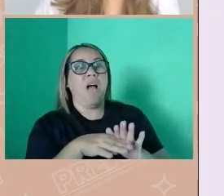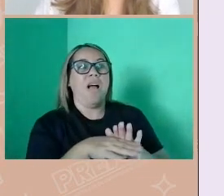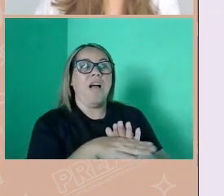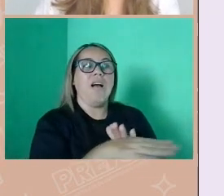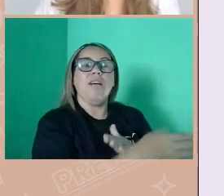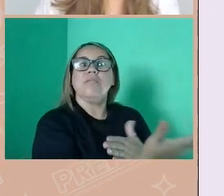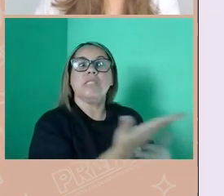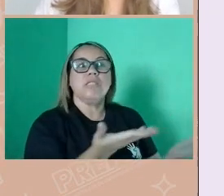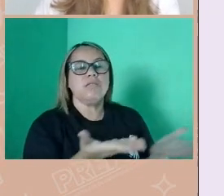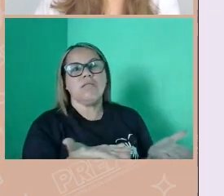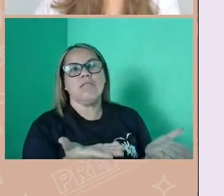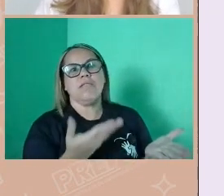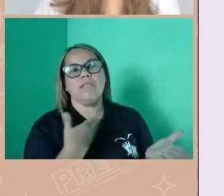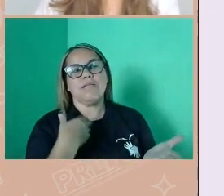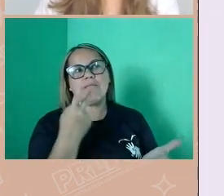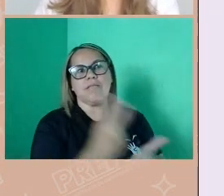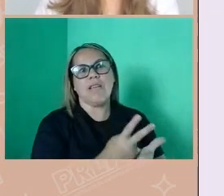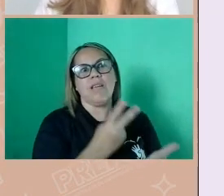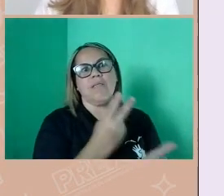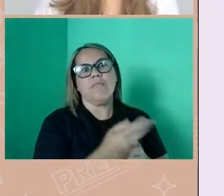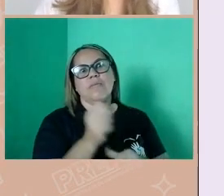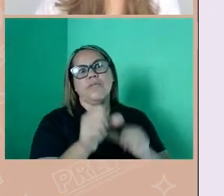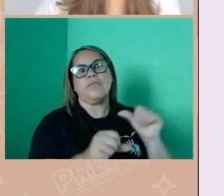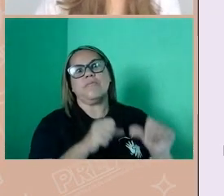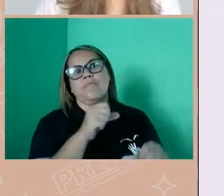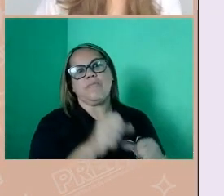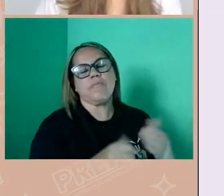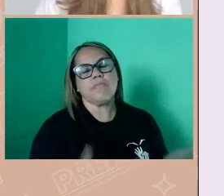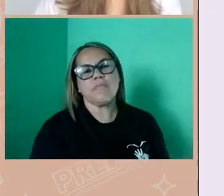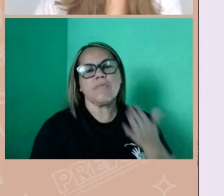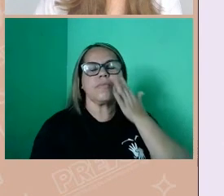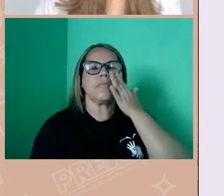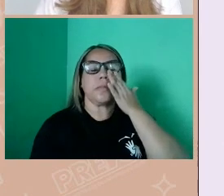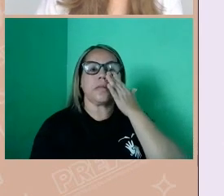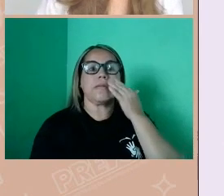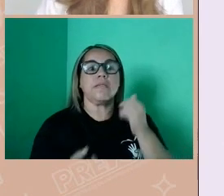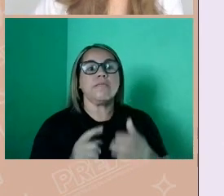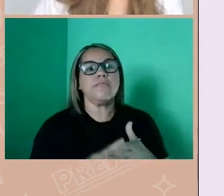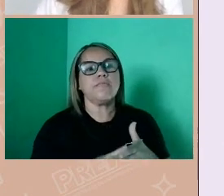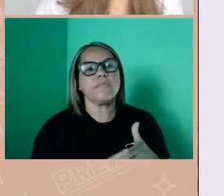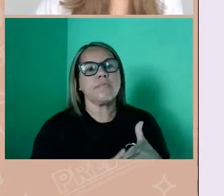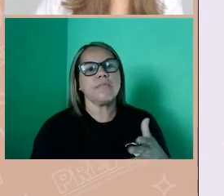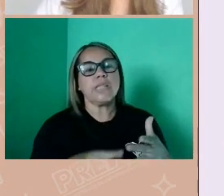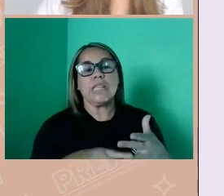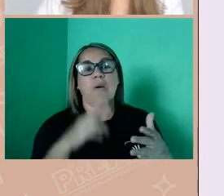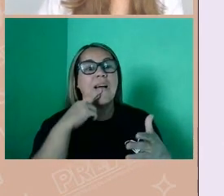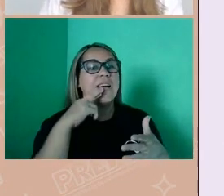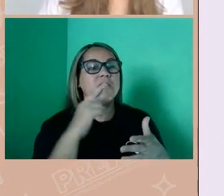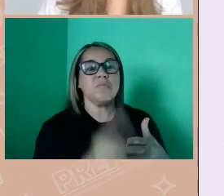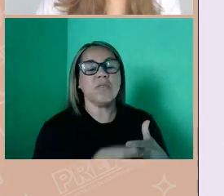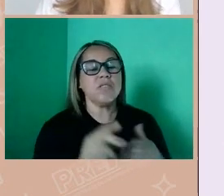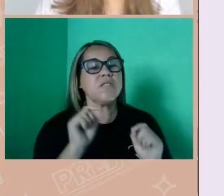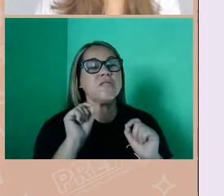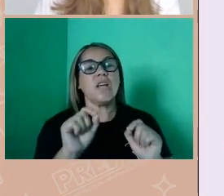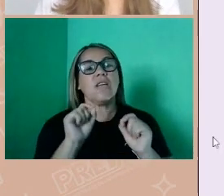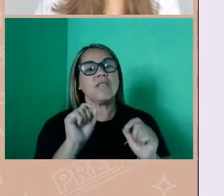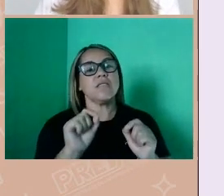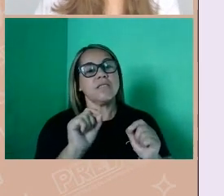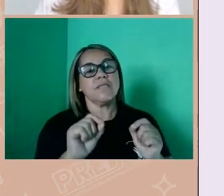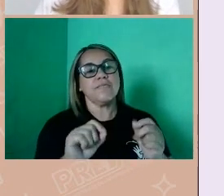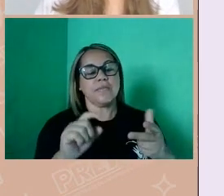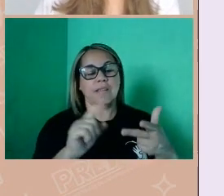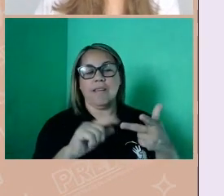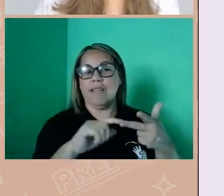eles são inconstantes eles são instáveis então a nossa resposta a gente vai ser a letra